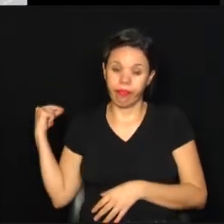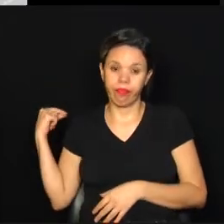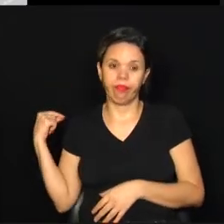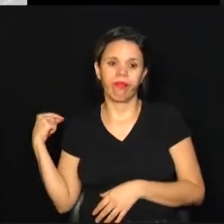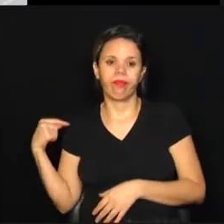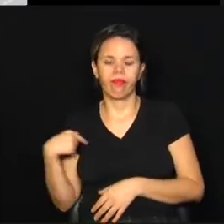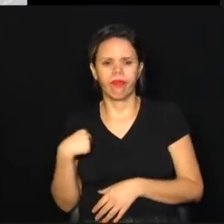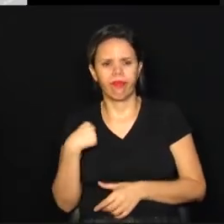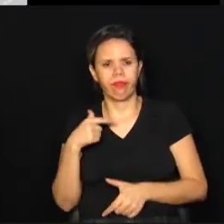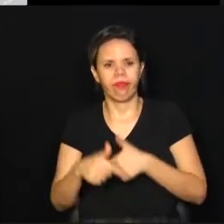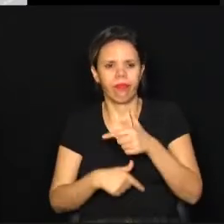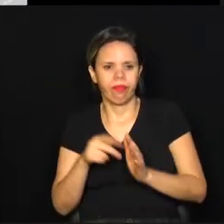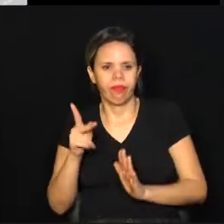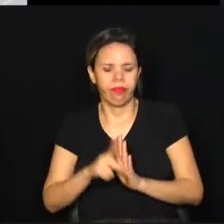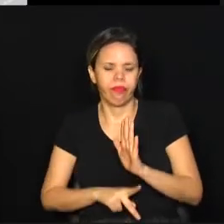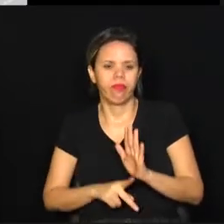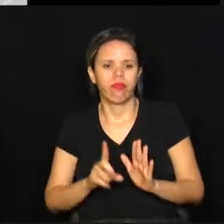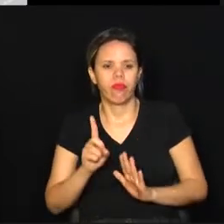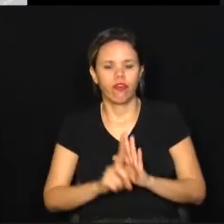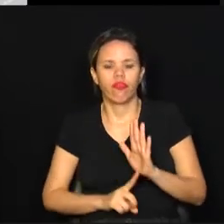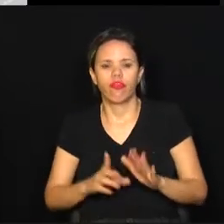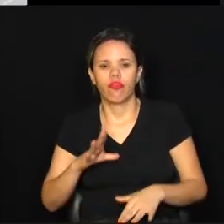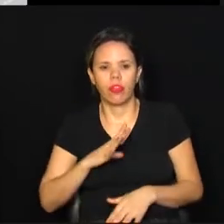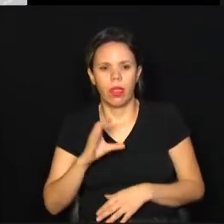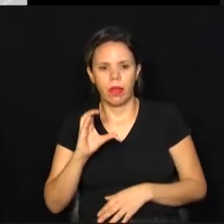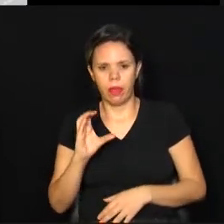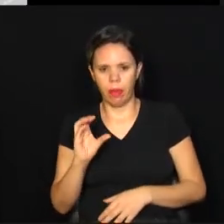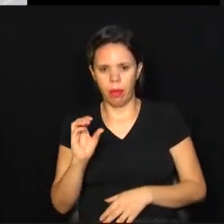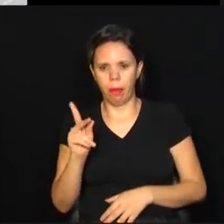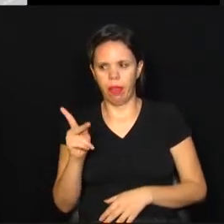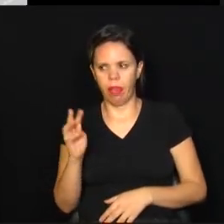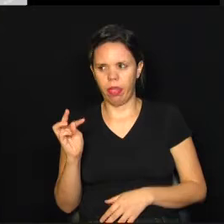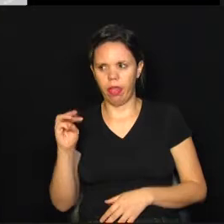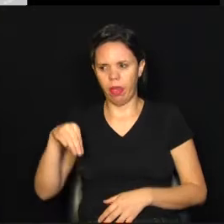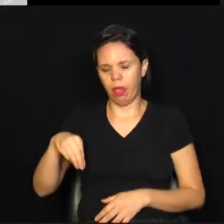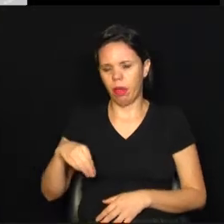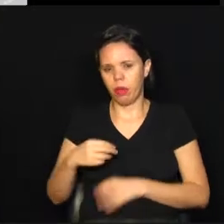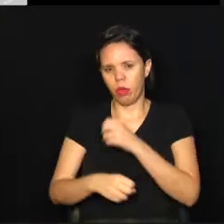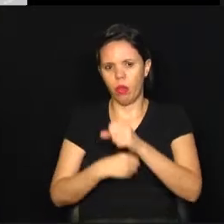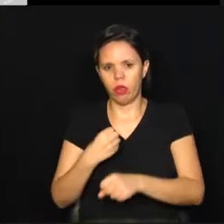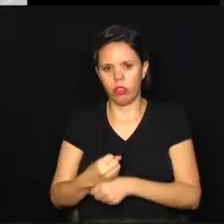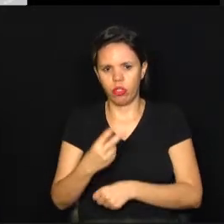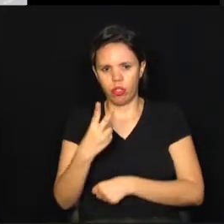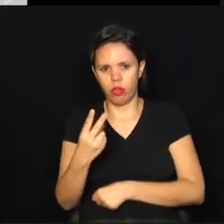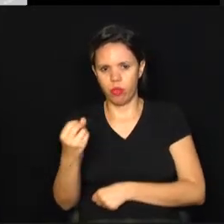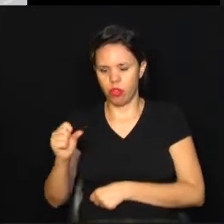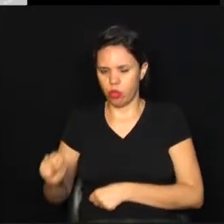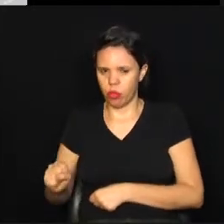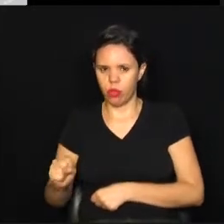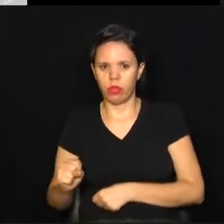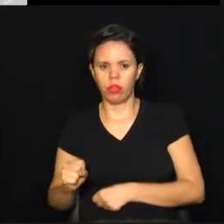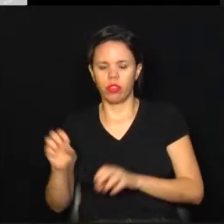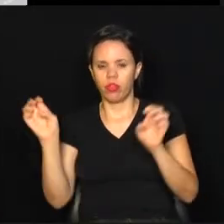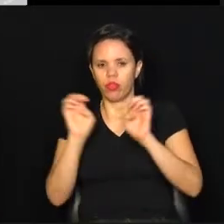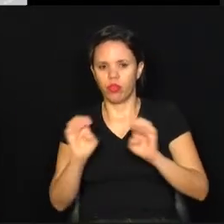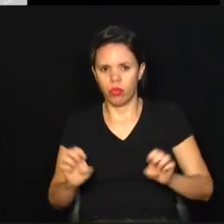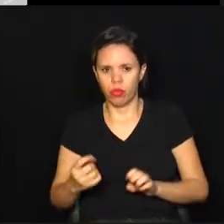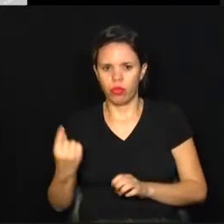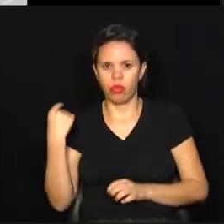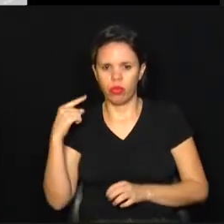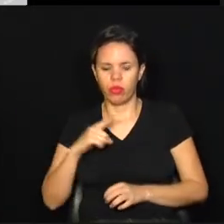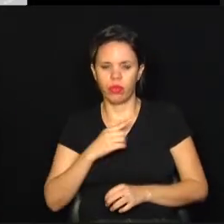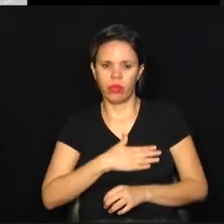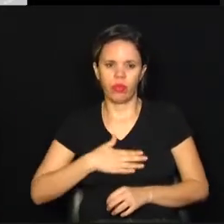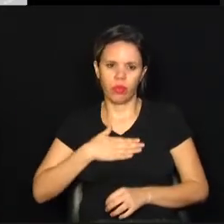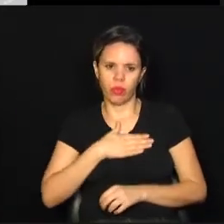Eu trabalhei no Plano Diretor de Inserção Urbana da CPTM em 2008, nós estruturamos esse debate lá, inclusive tive o prazer